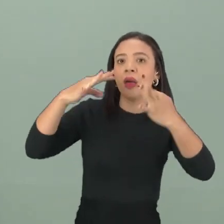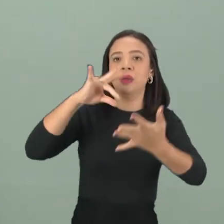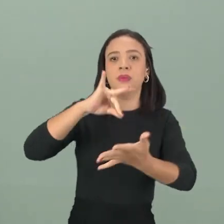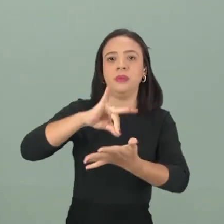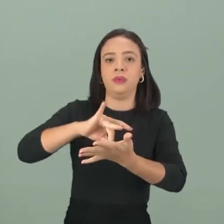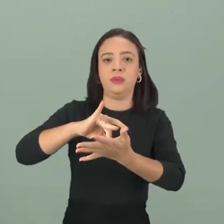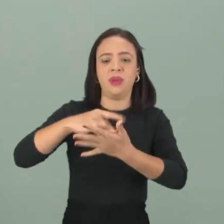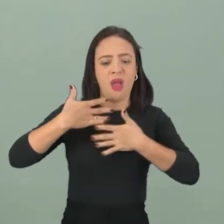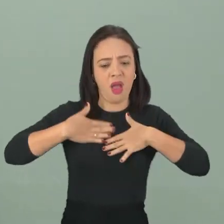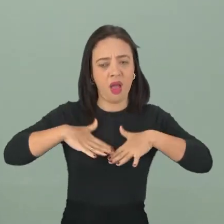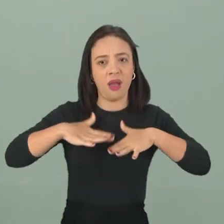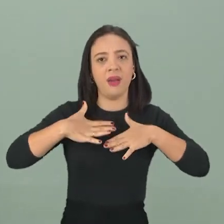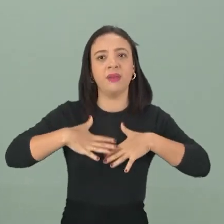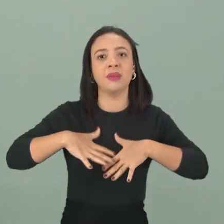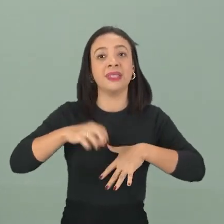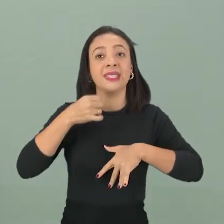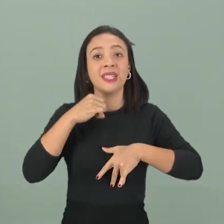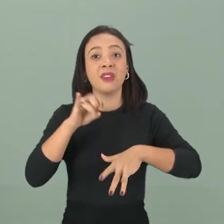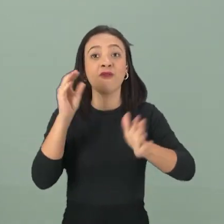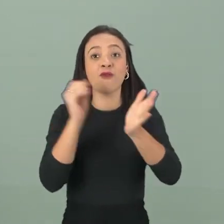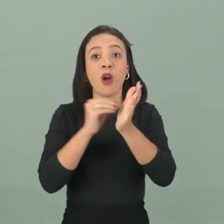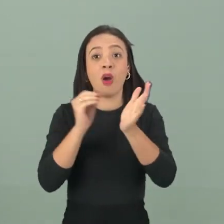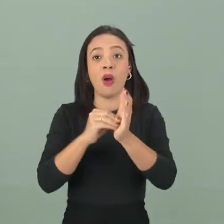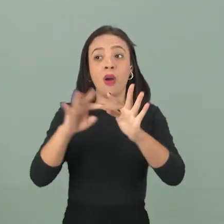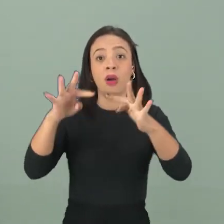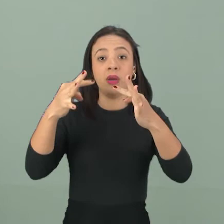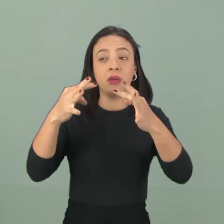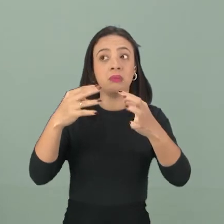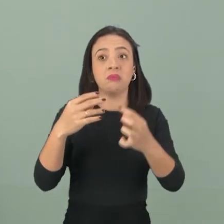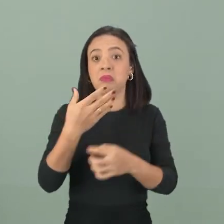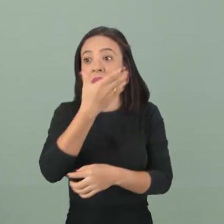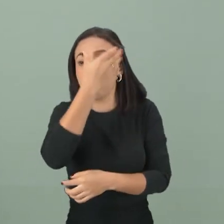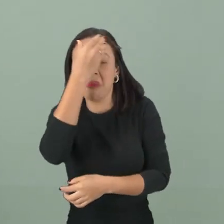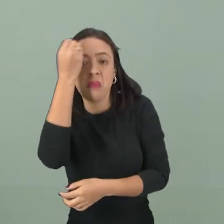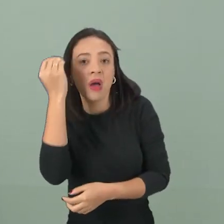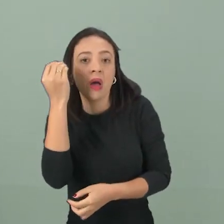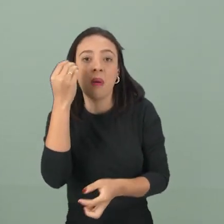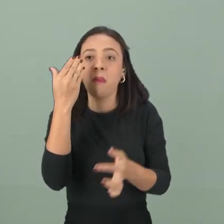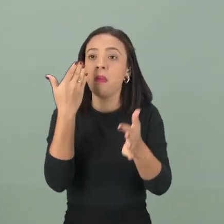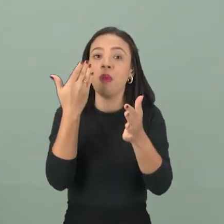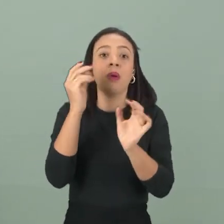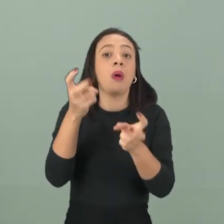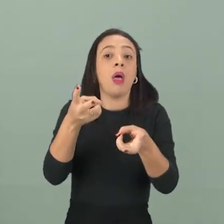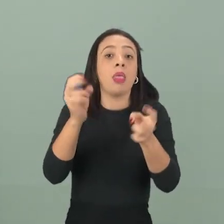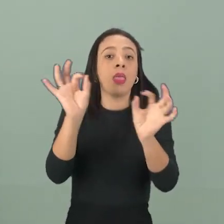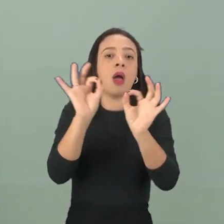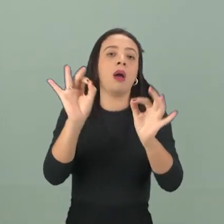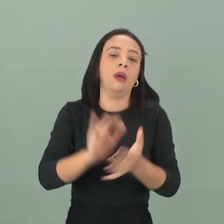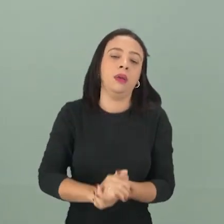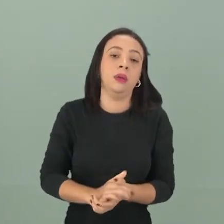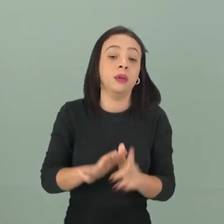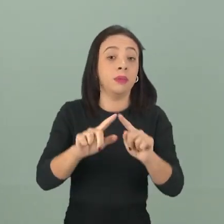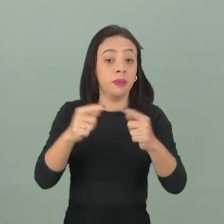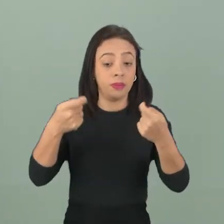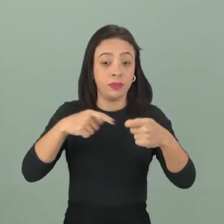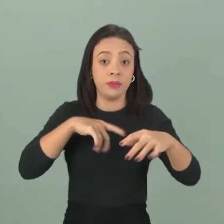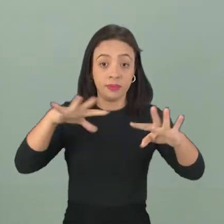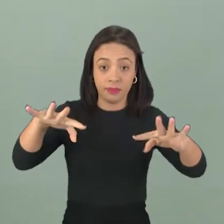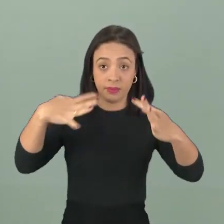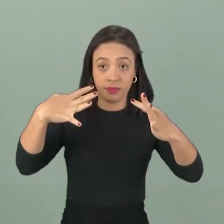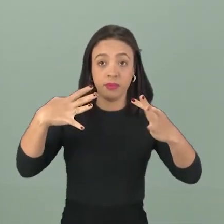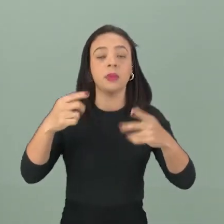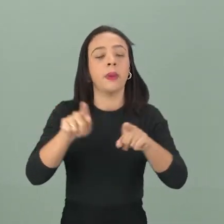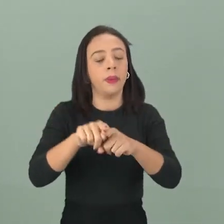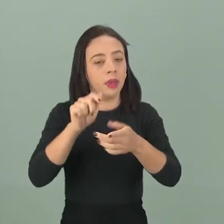é uma coisa muito Sutil a gente não prestar muita atenção e fácil de percebido nessas concordâncias nominais Mas a questão de atenção da